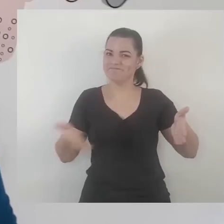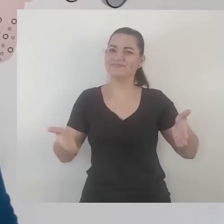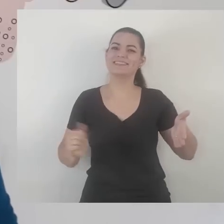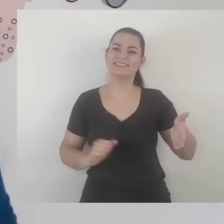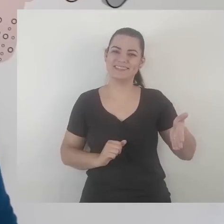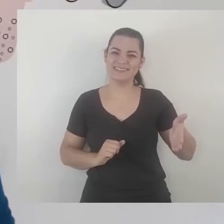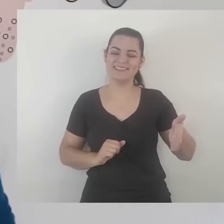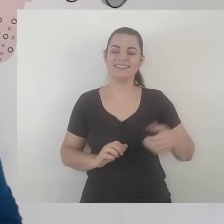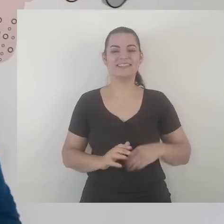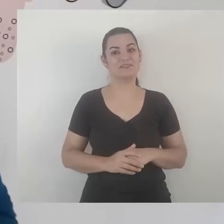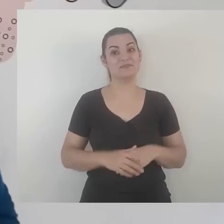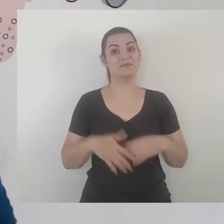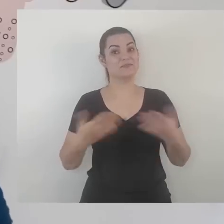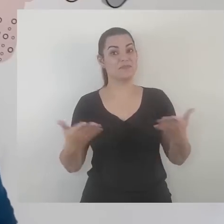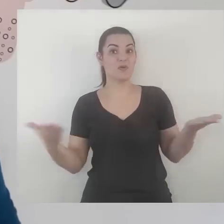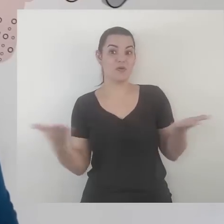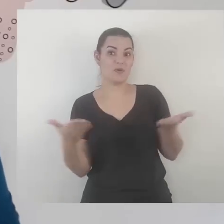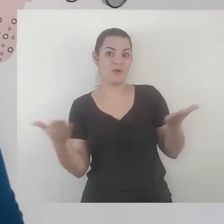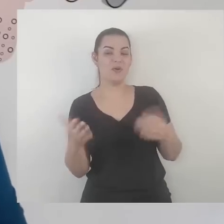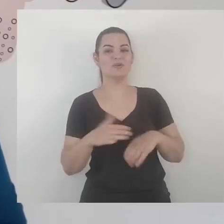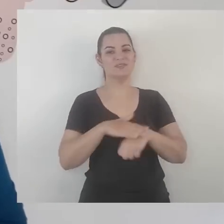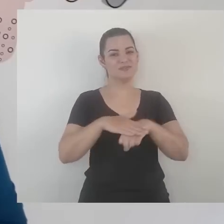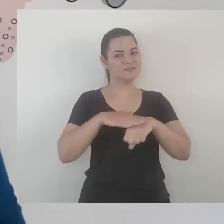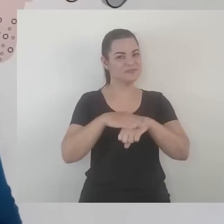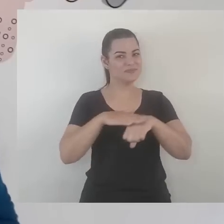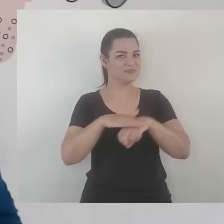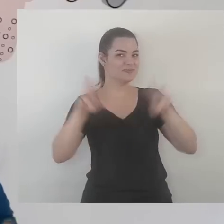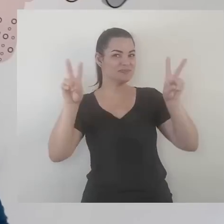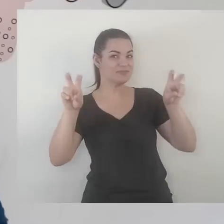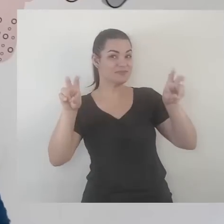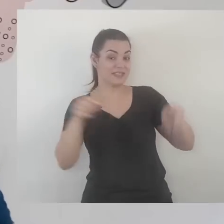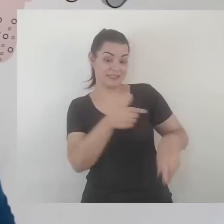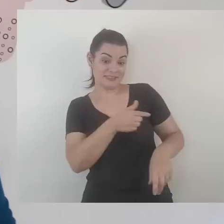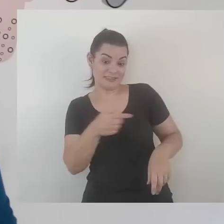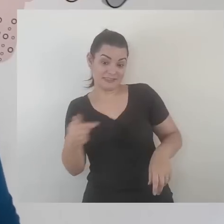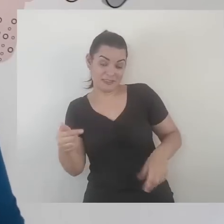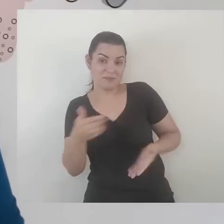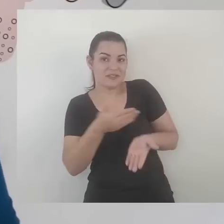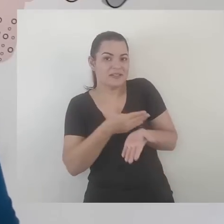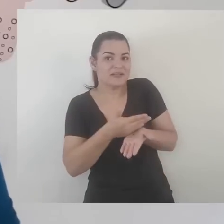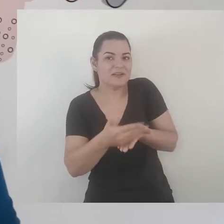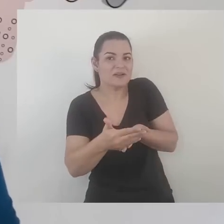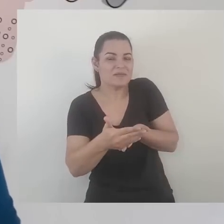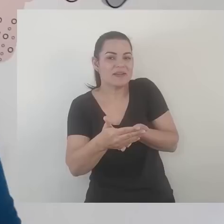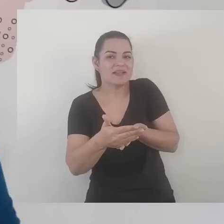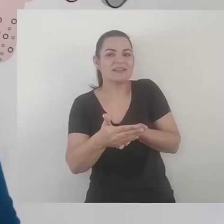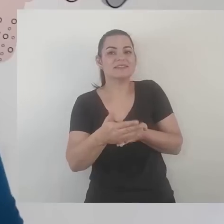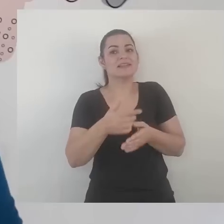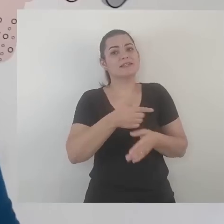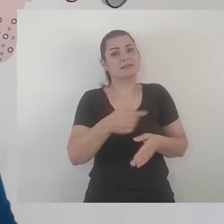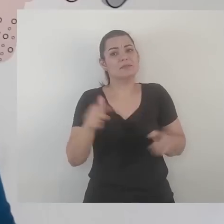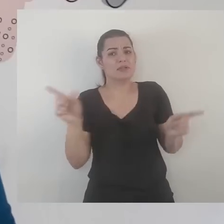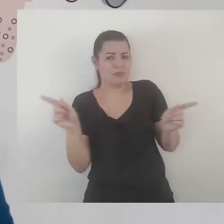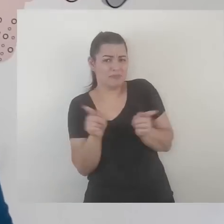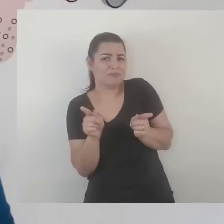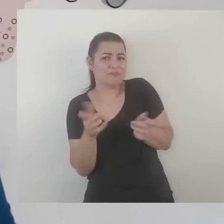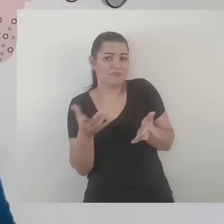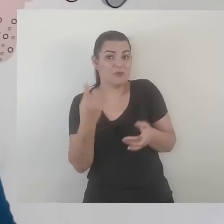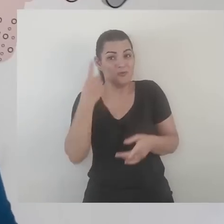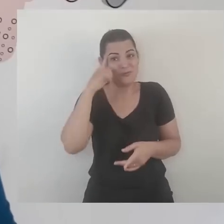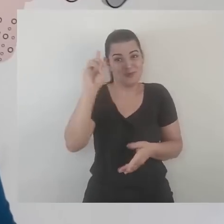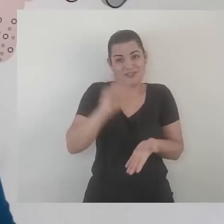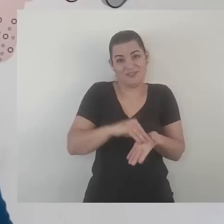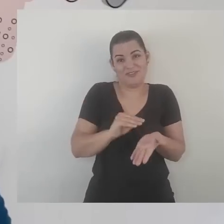vida, viu? Então, hoje, nós vamos começar essa semana, que é um pouquinho mais curtinha, um dia faz